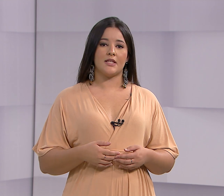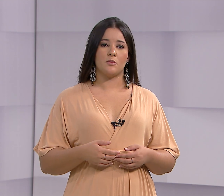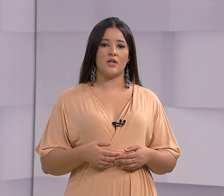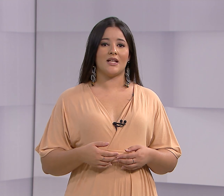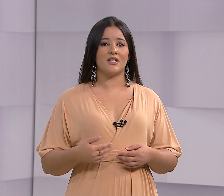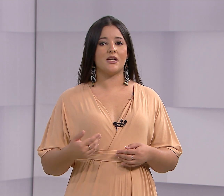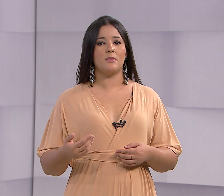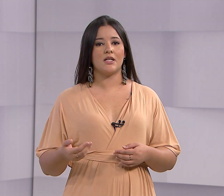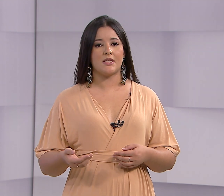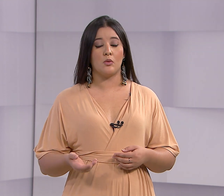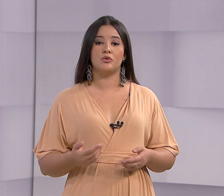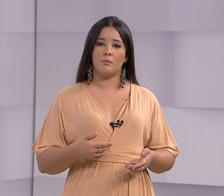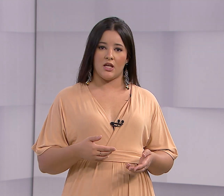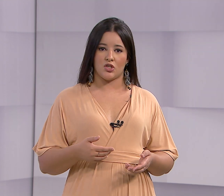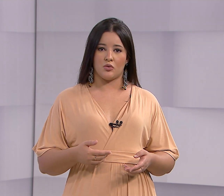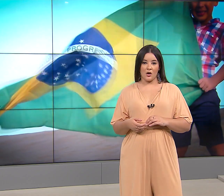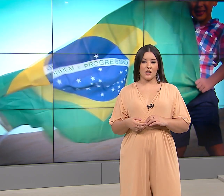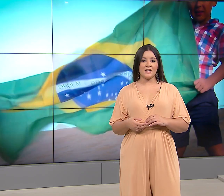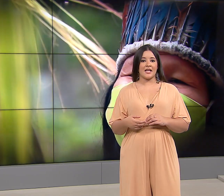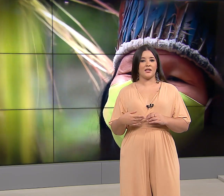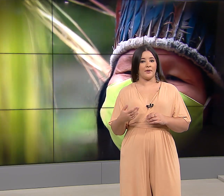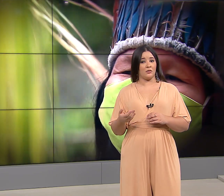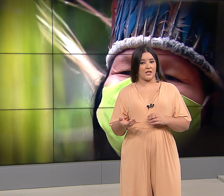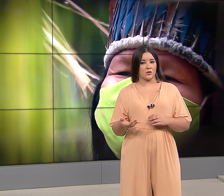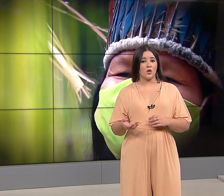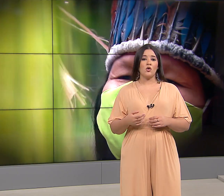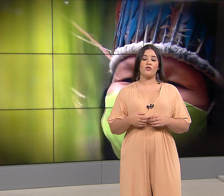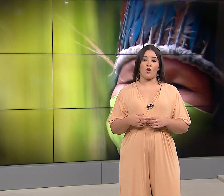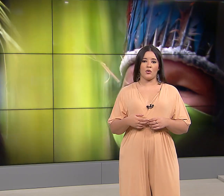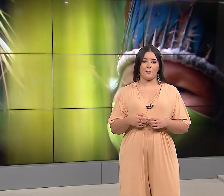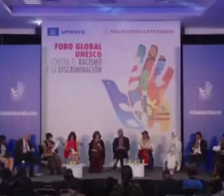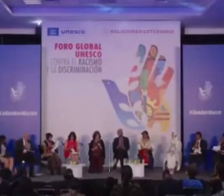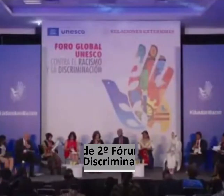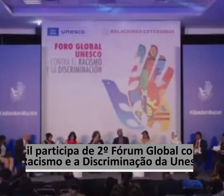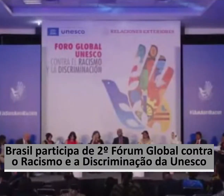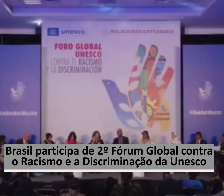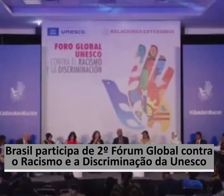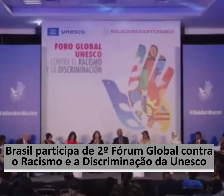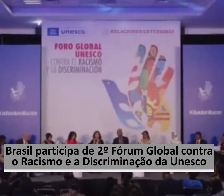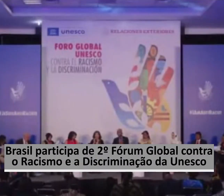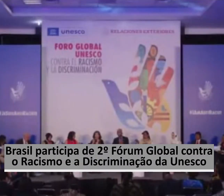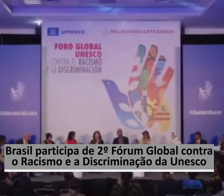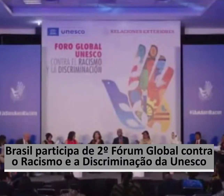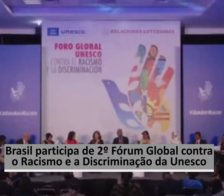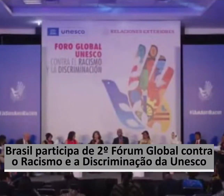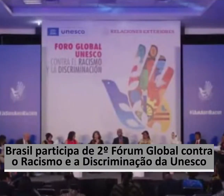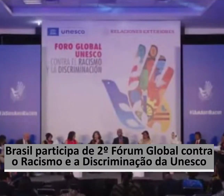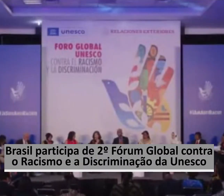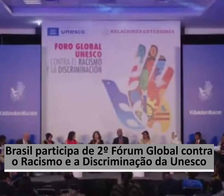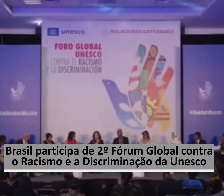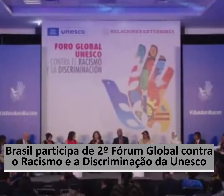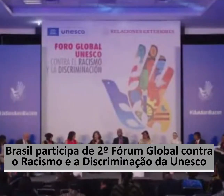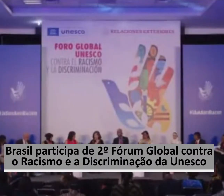o Racismo e a Discriminação no México. Organizada pela Unesco, o fórum apresenta ações tomadas por diversos países